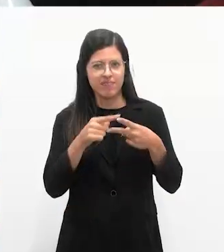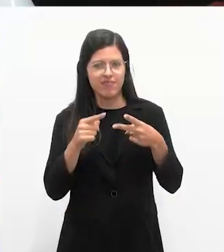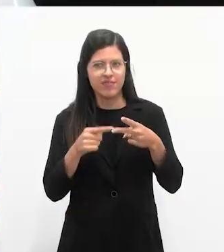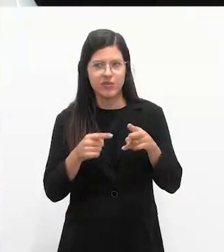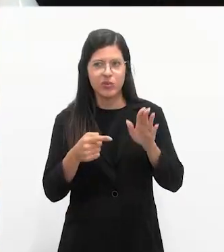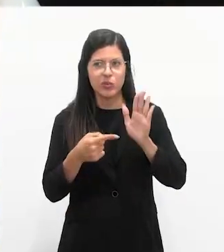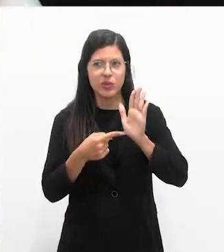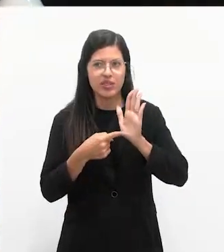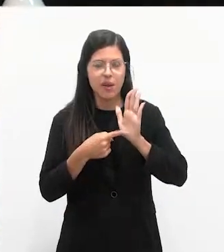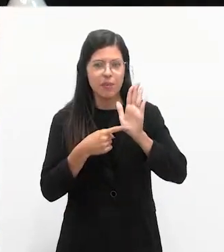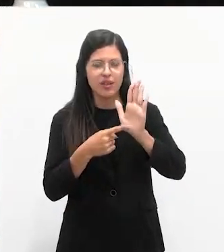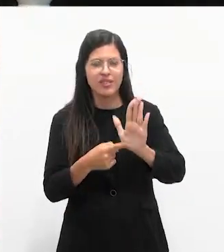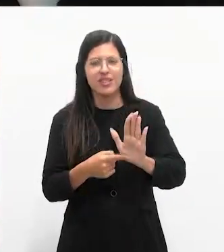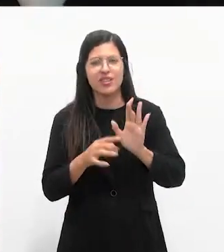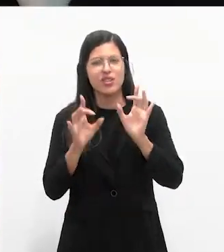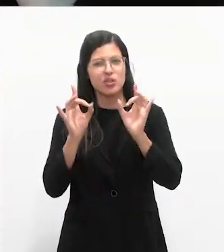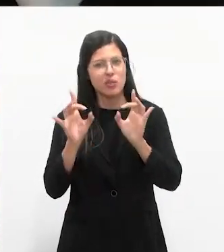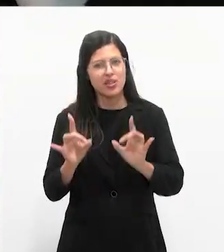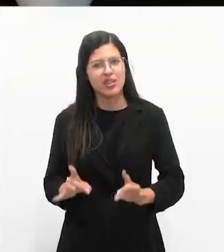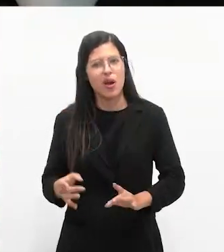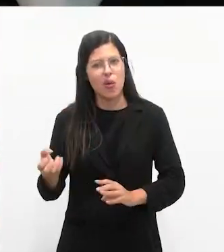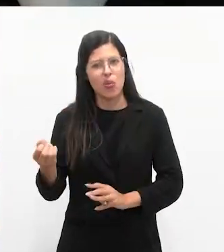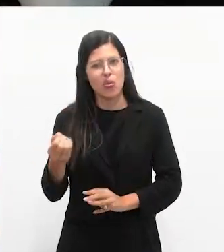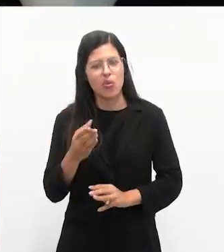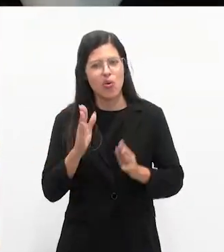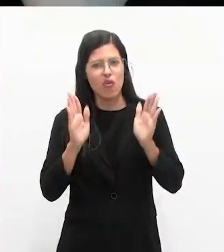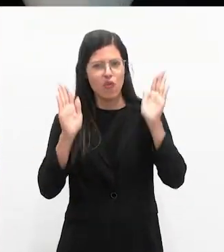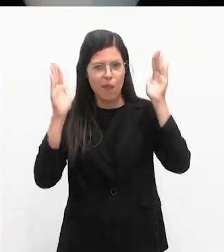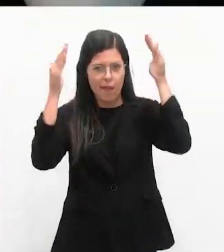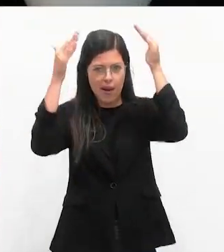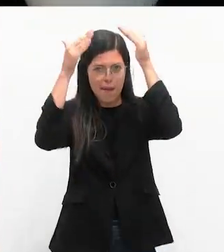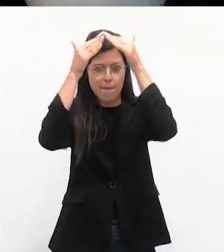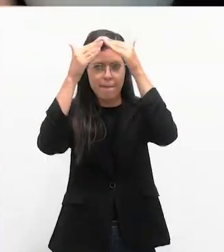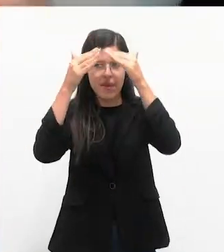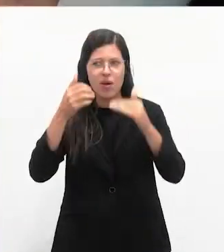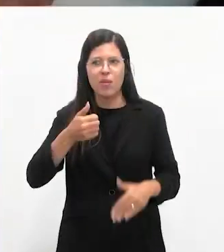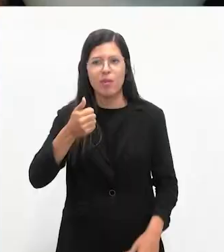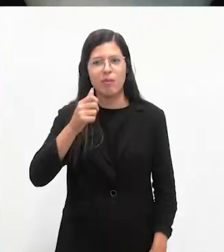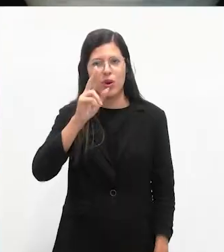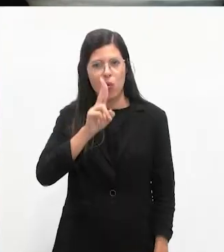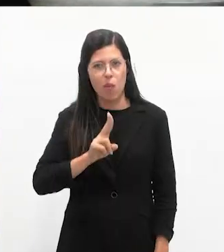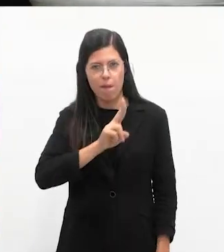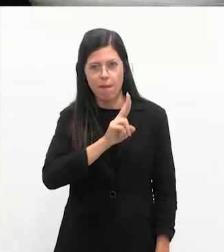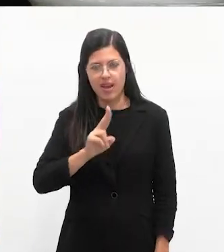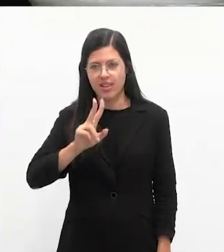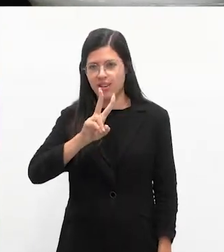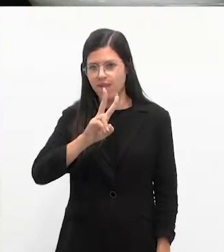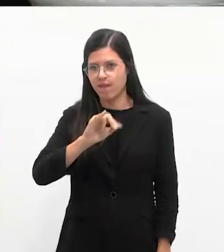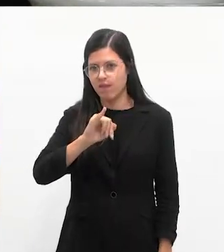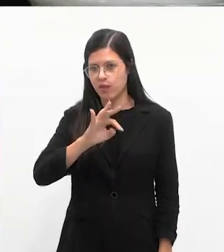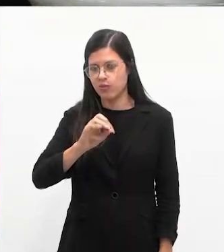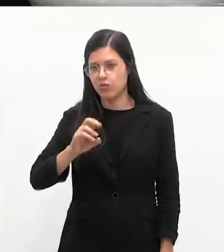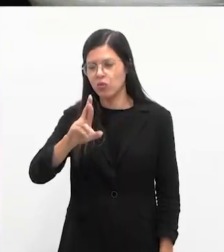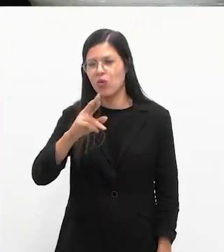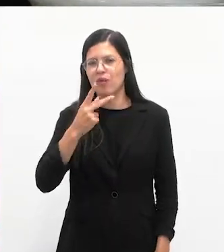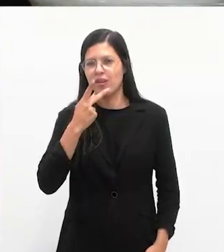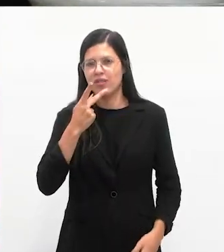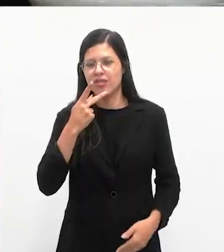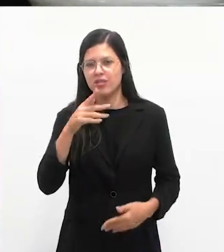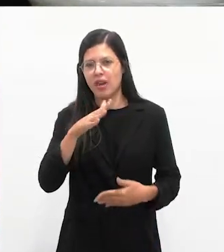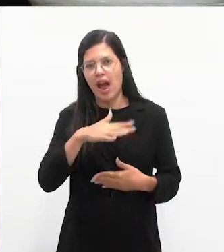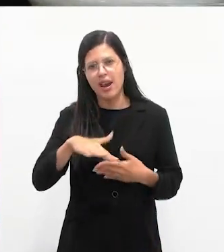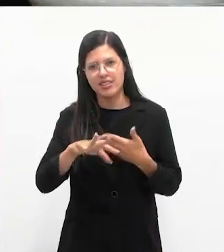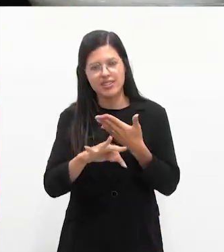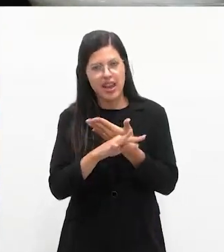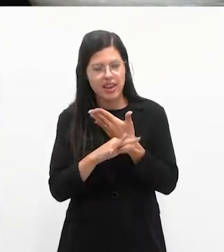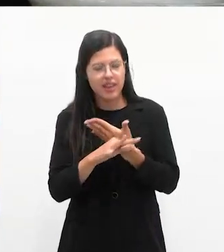duas apresentações especiais sobre o novo papado. O primeiro foi com o padre Vitor, falando mais